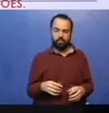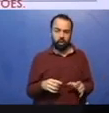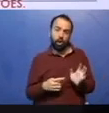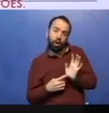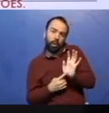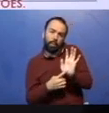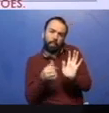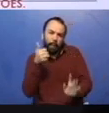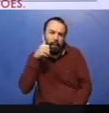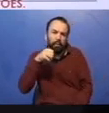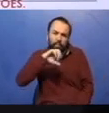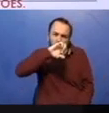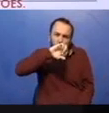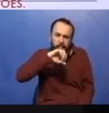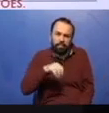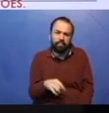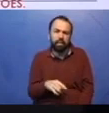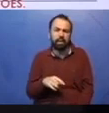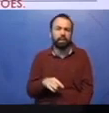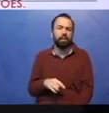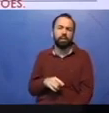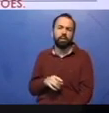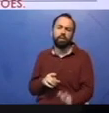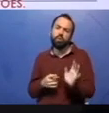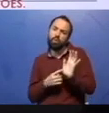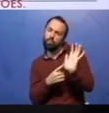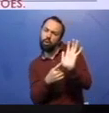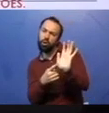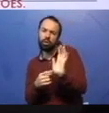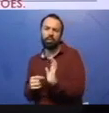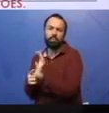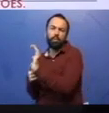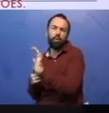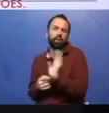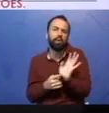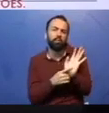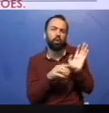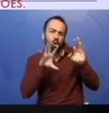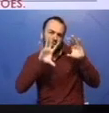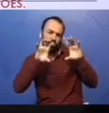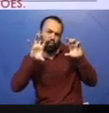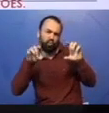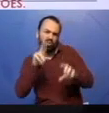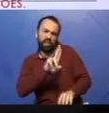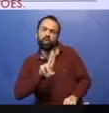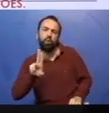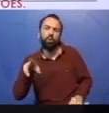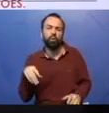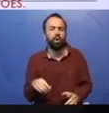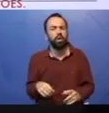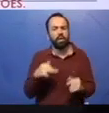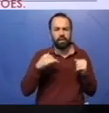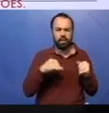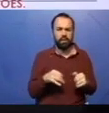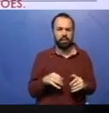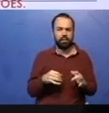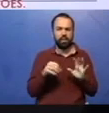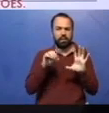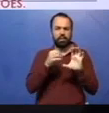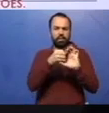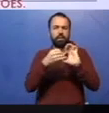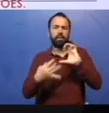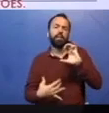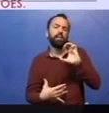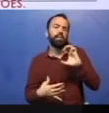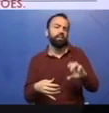mamãe e fala, mamãe, você sabia que nuvem tem nome? Olha só o nome dessa nuvem lá, mostra para o papai, para o irmão, né? É